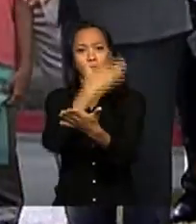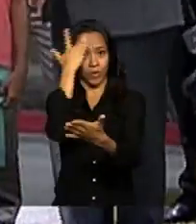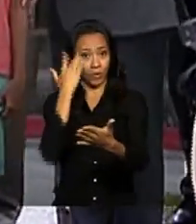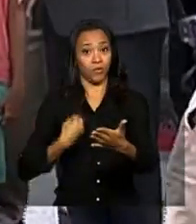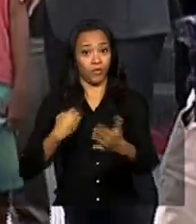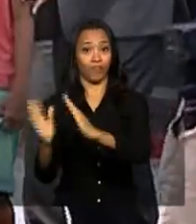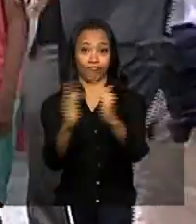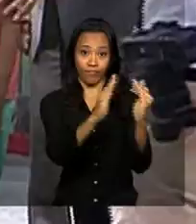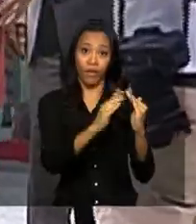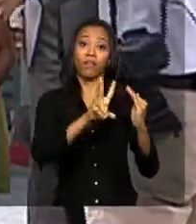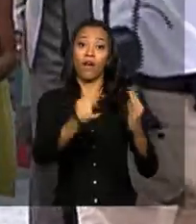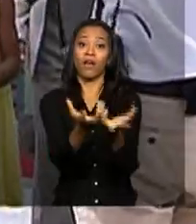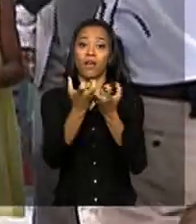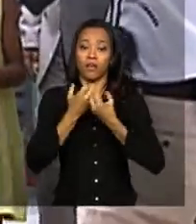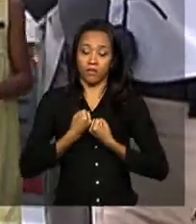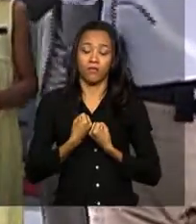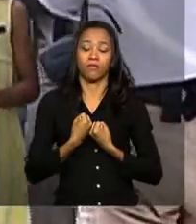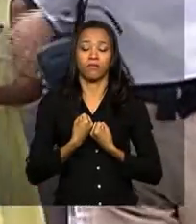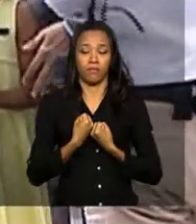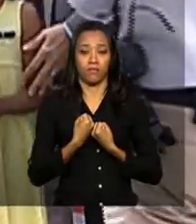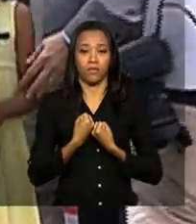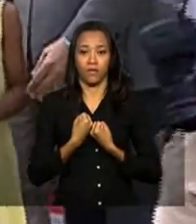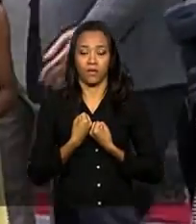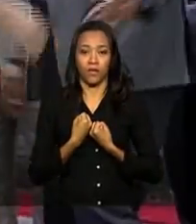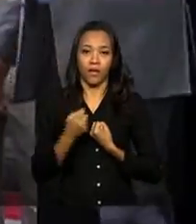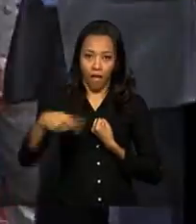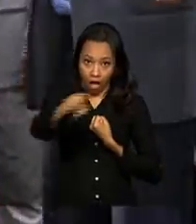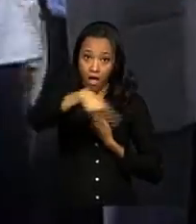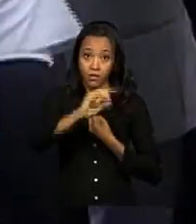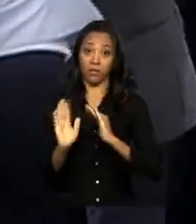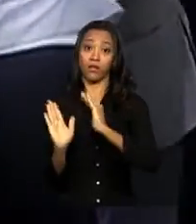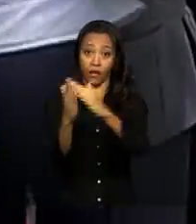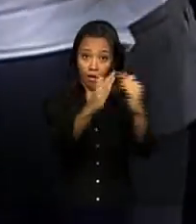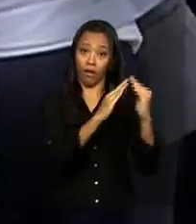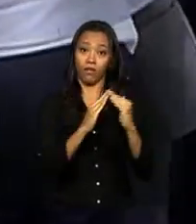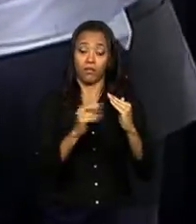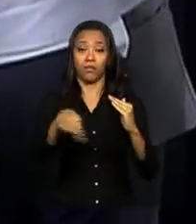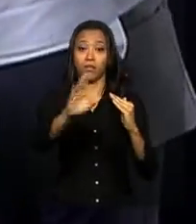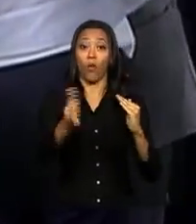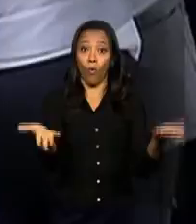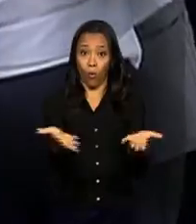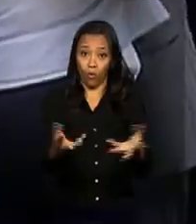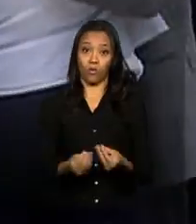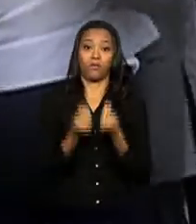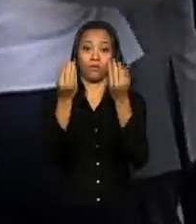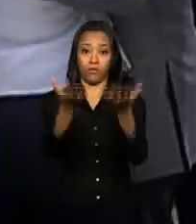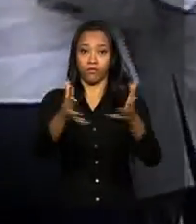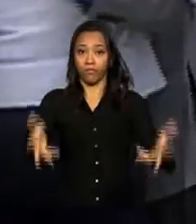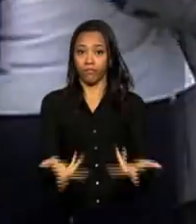que vão receber na verdade essas unidades habitacionais na cerimônia de hoje